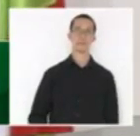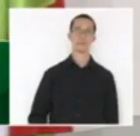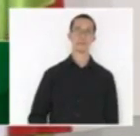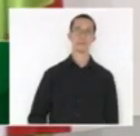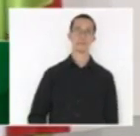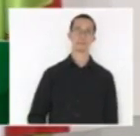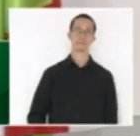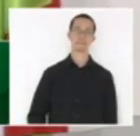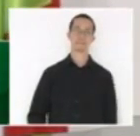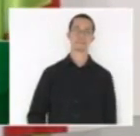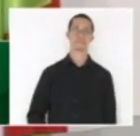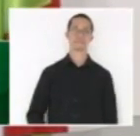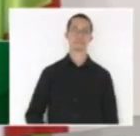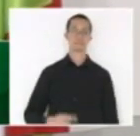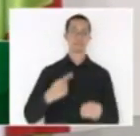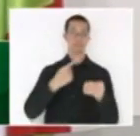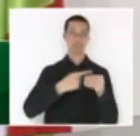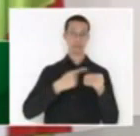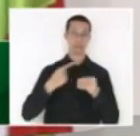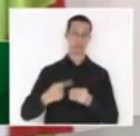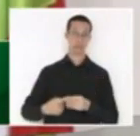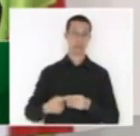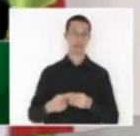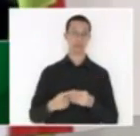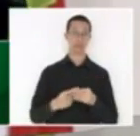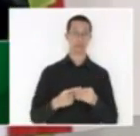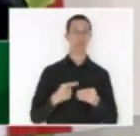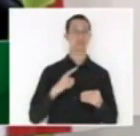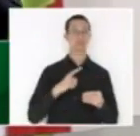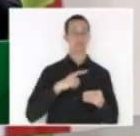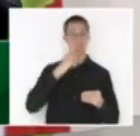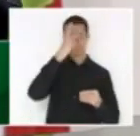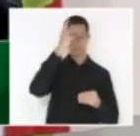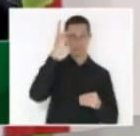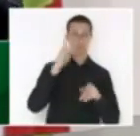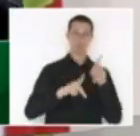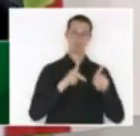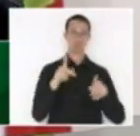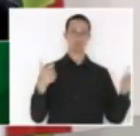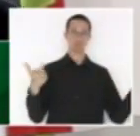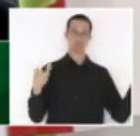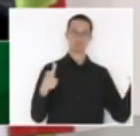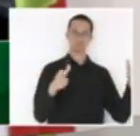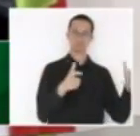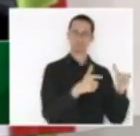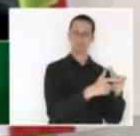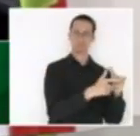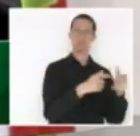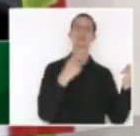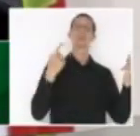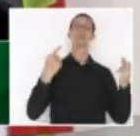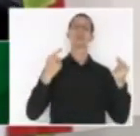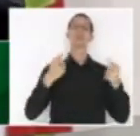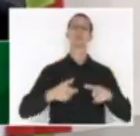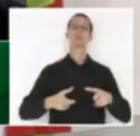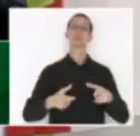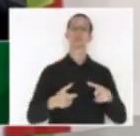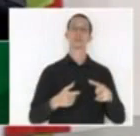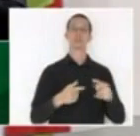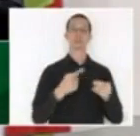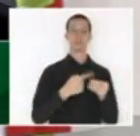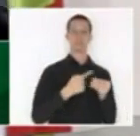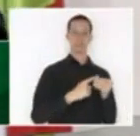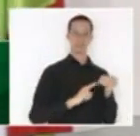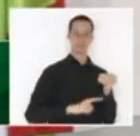Os municípios que mais perderam a população estão no interior e,